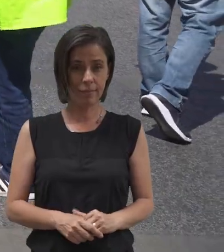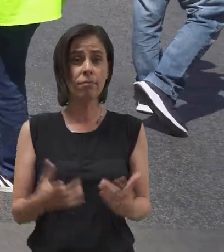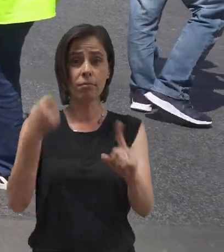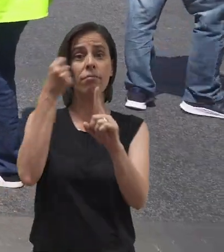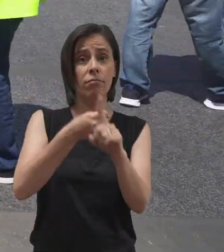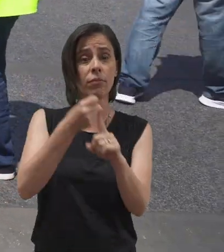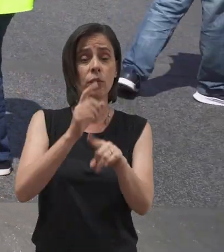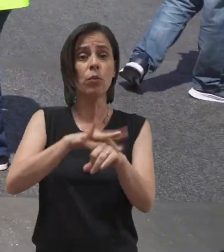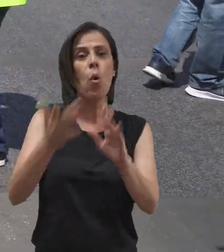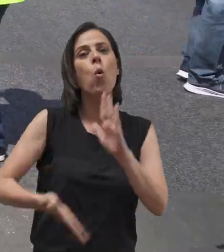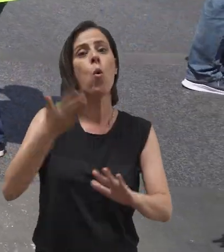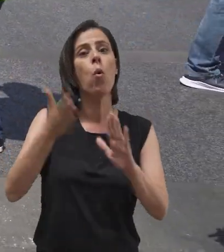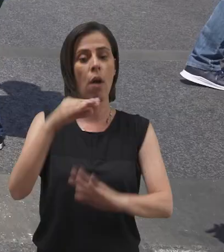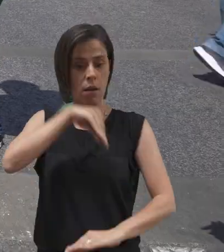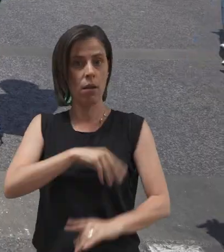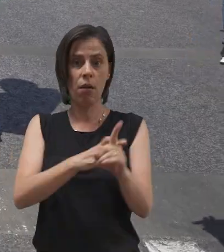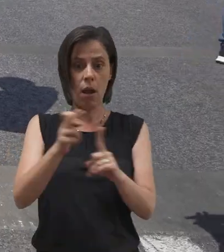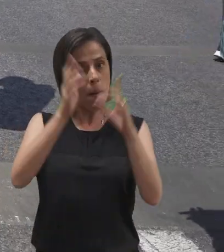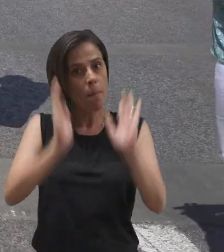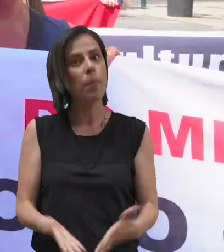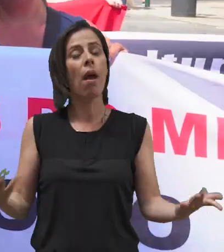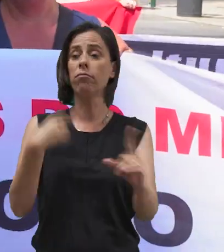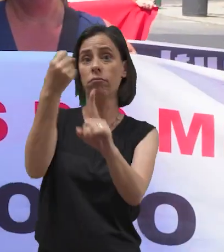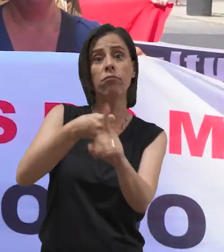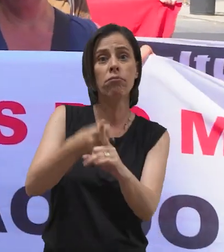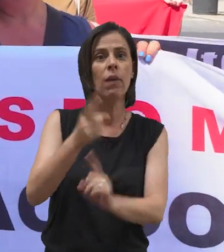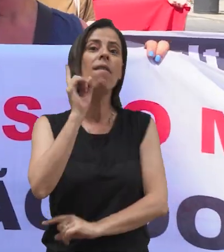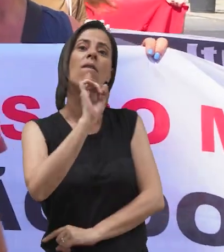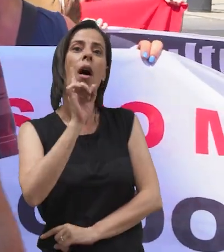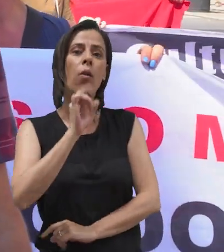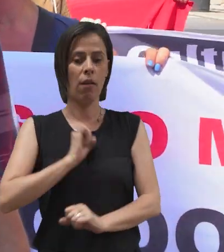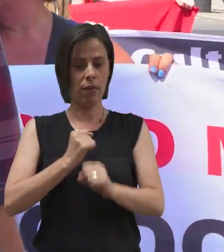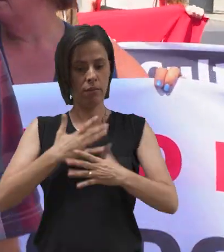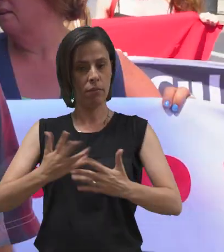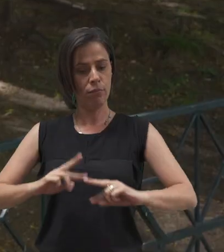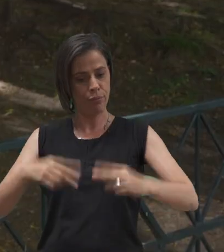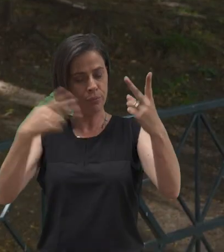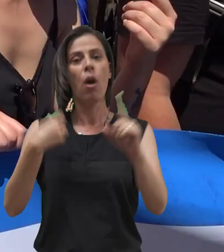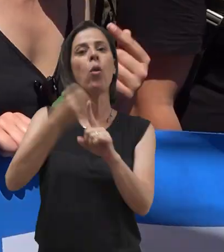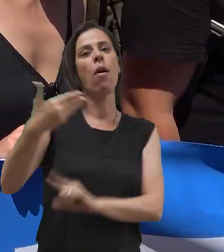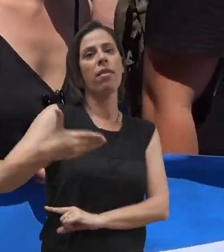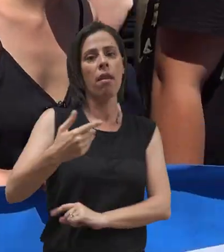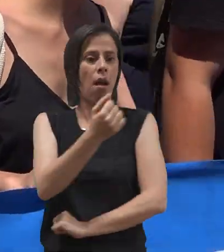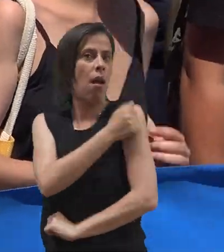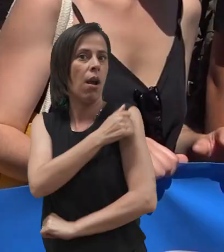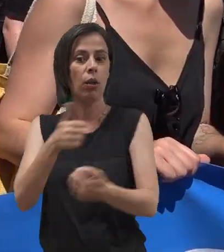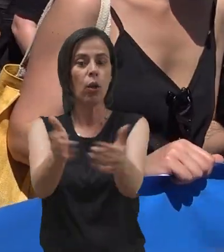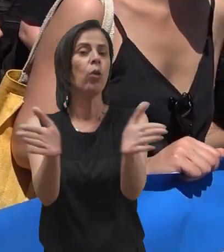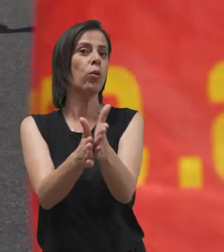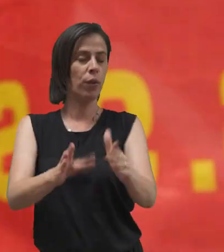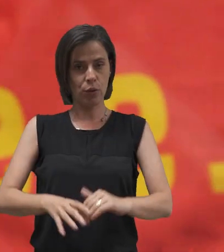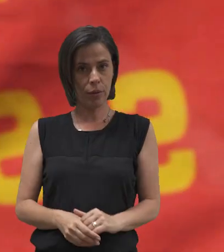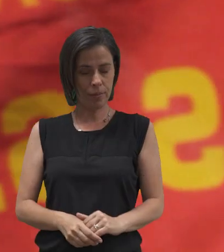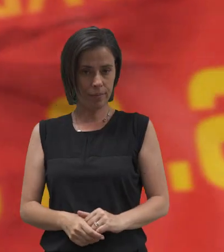Eu luto porque é urgente aumentar os salários. Eu luto pela valorização da minha carreira. Eu luto pelo direito à habitação para todos.